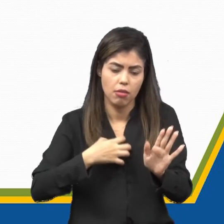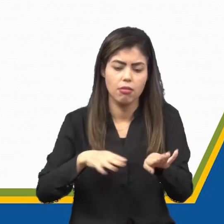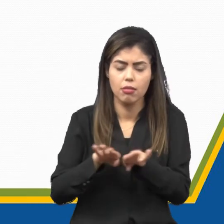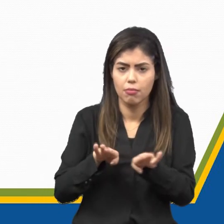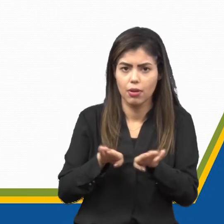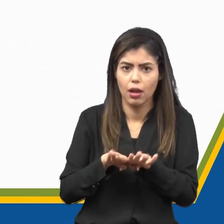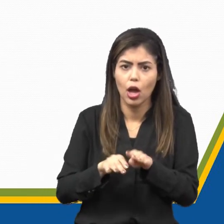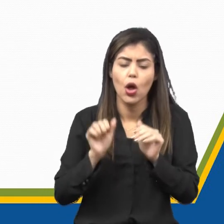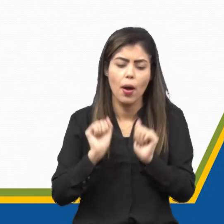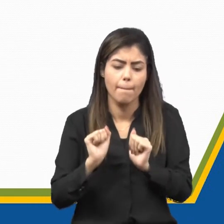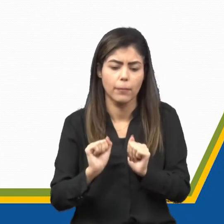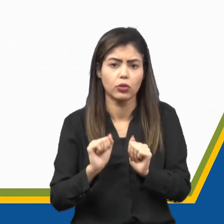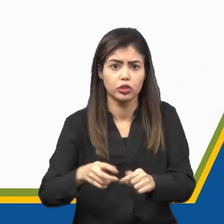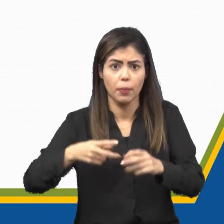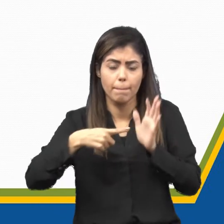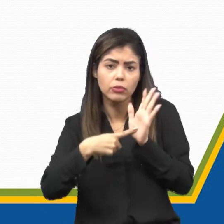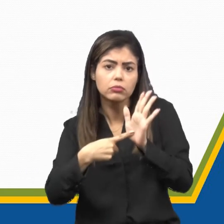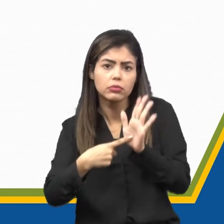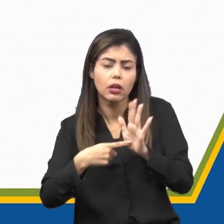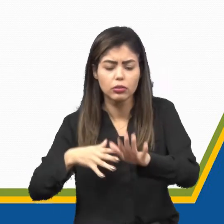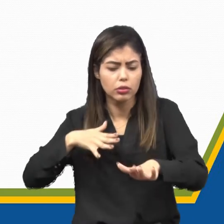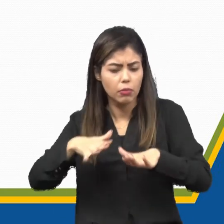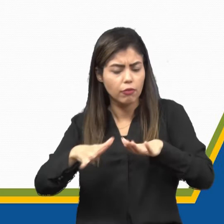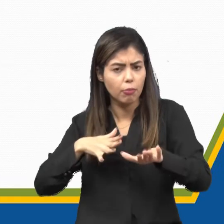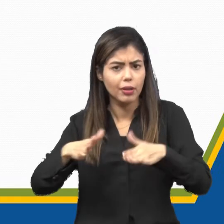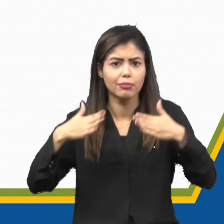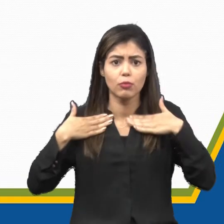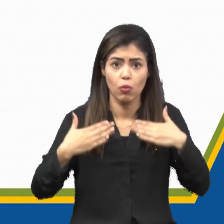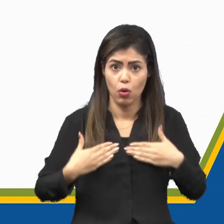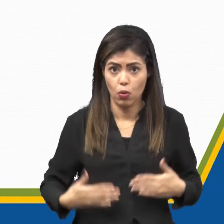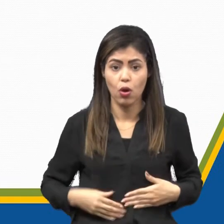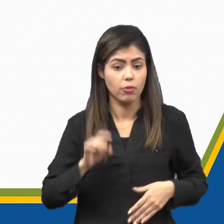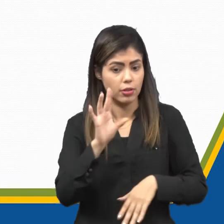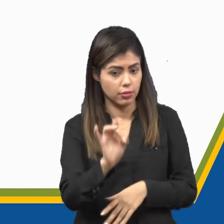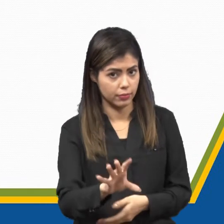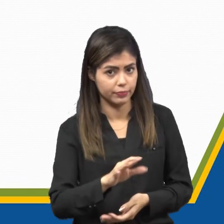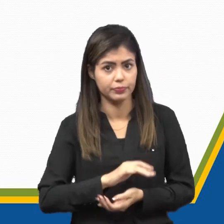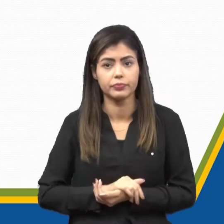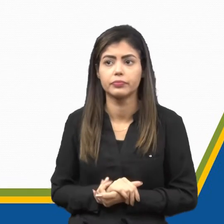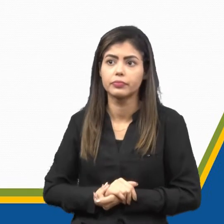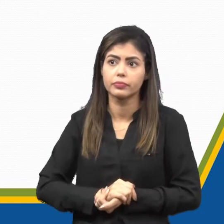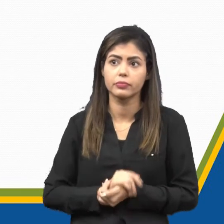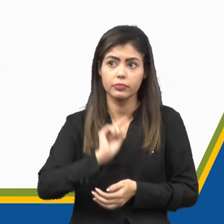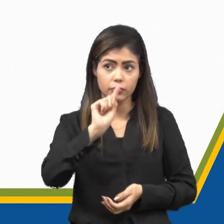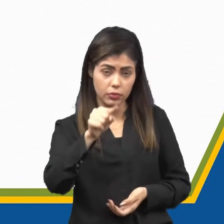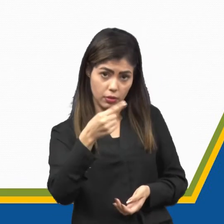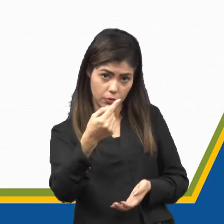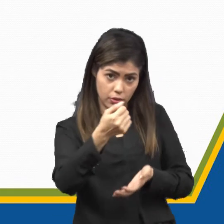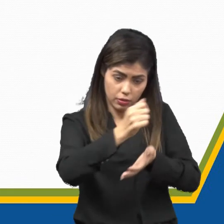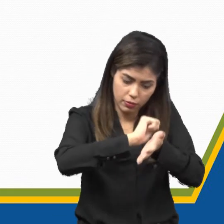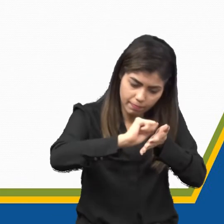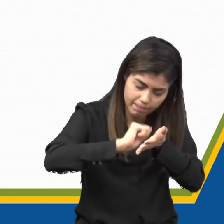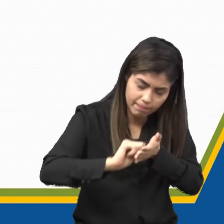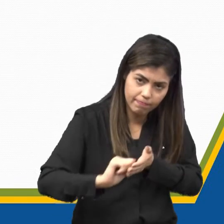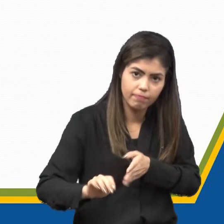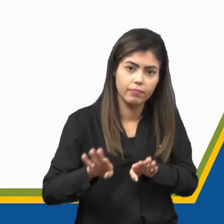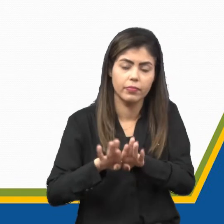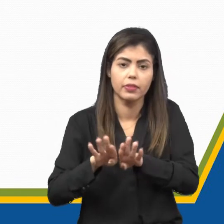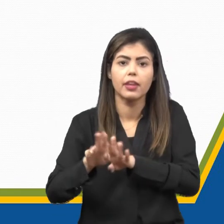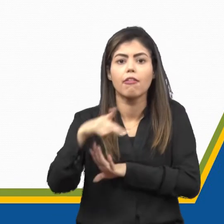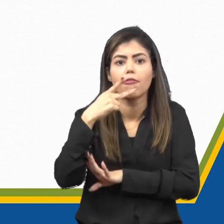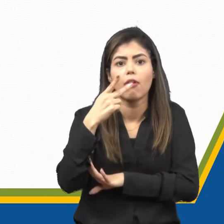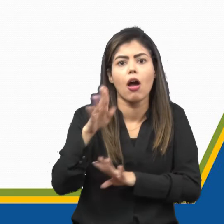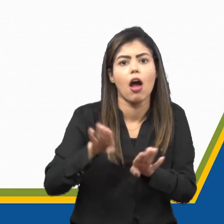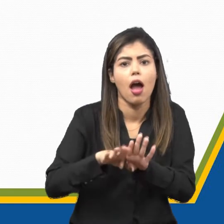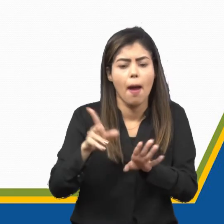sensações que possam ficar evidentes através do movimento dos corpos dos bailarinos. Após escrever o roteiro, selecione uma